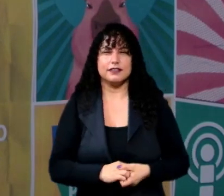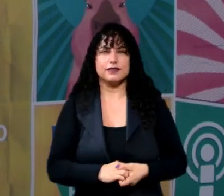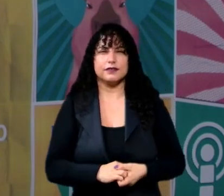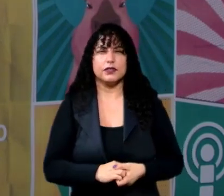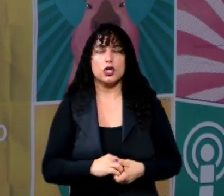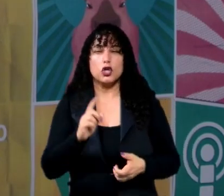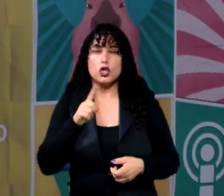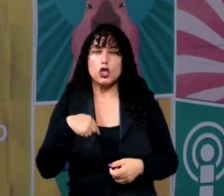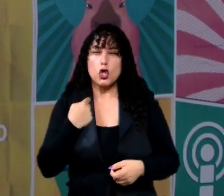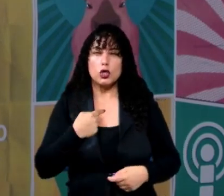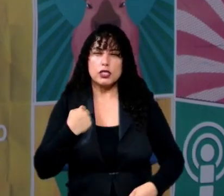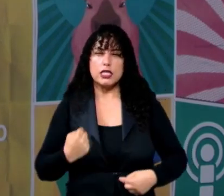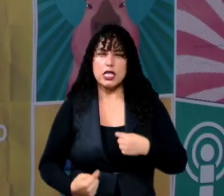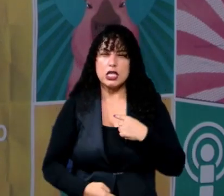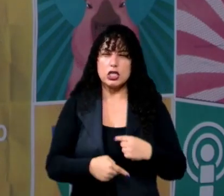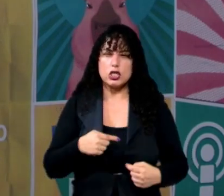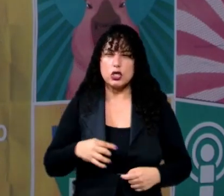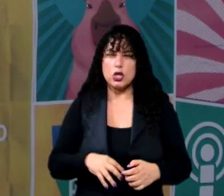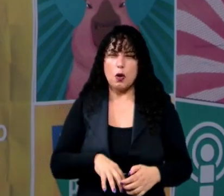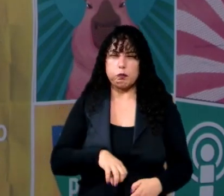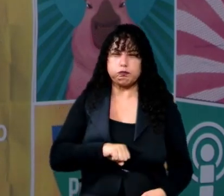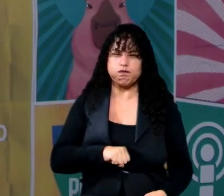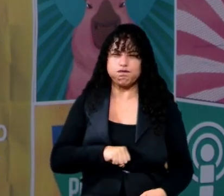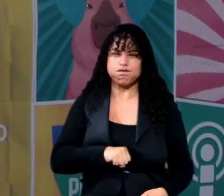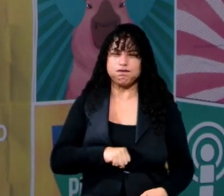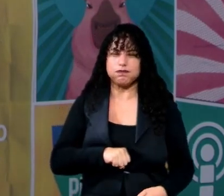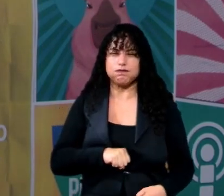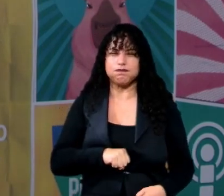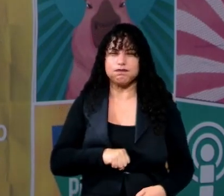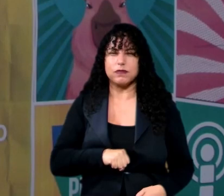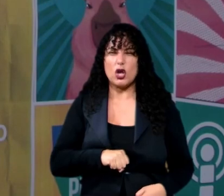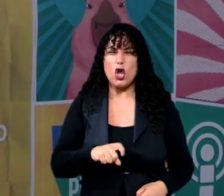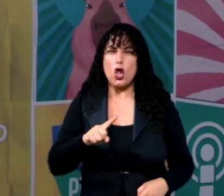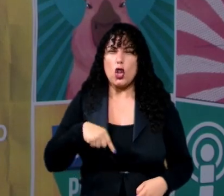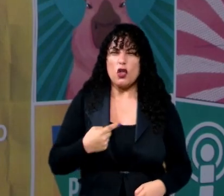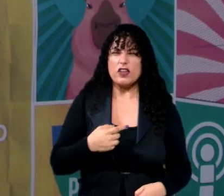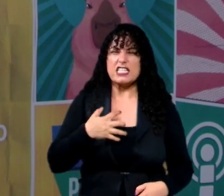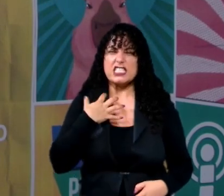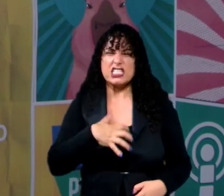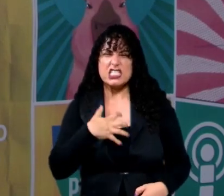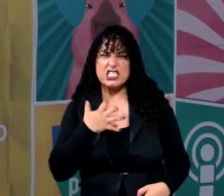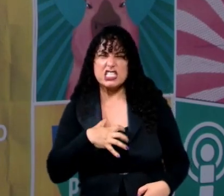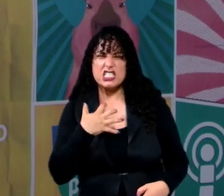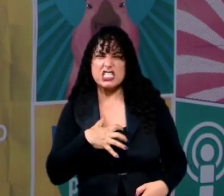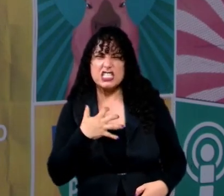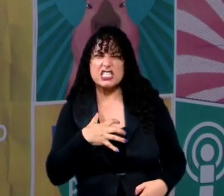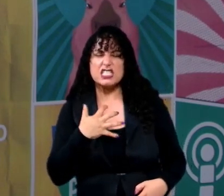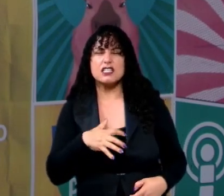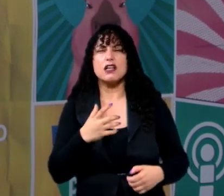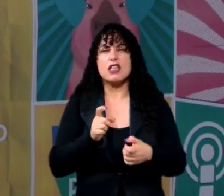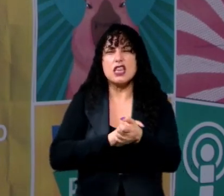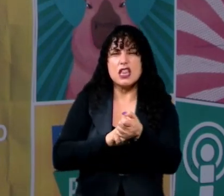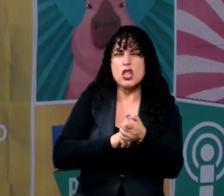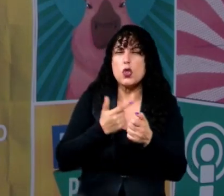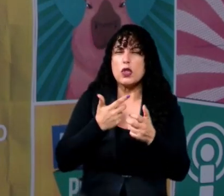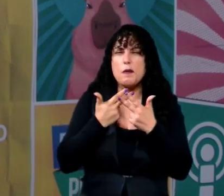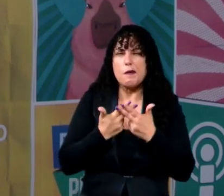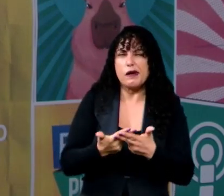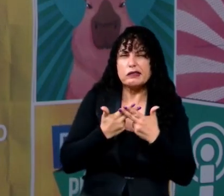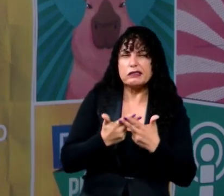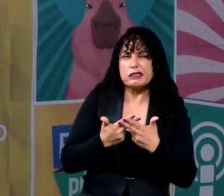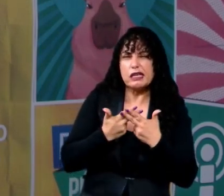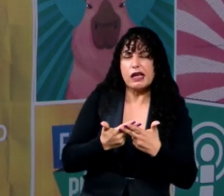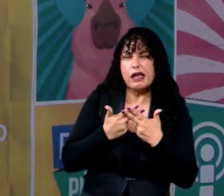Quando o nosso intestino está preso, nós ficamos muito irritados, muito nervosos, muito